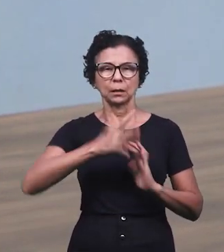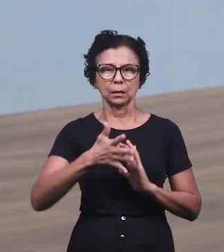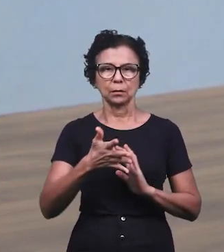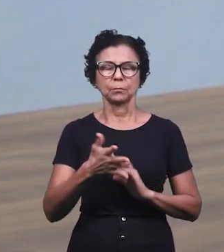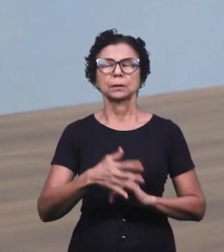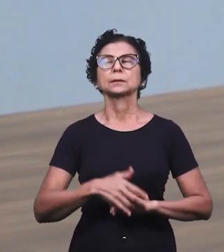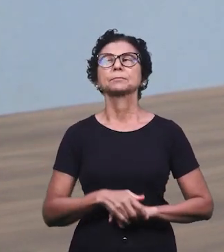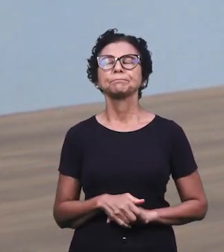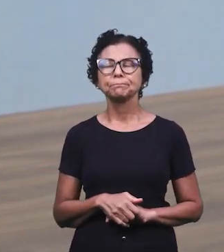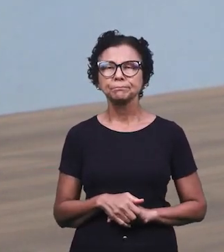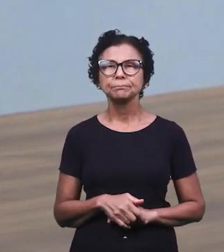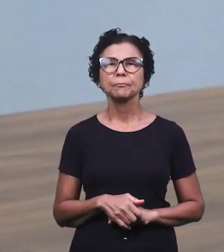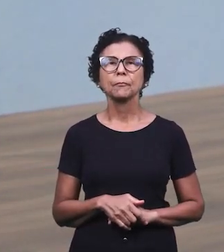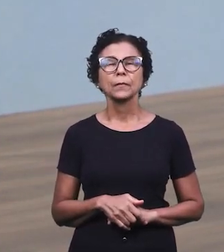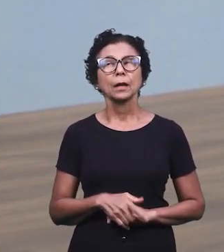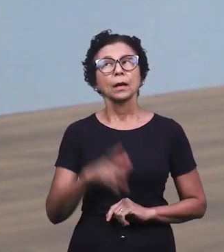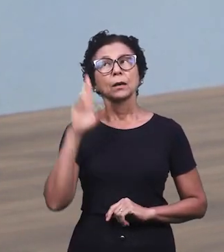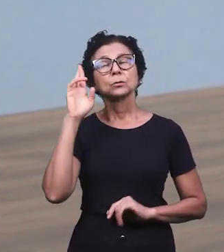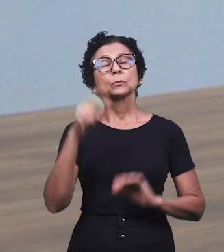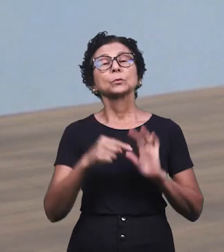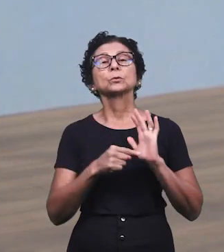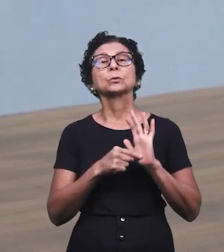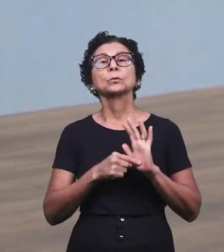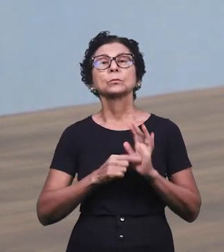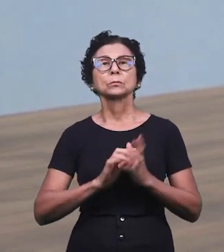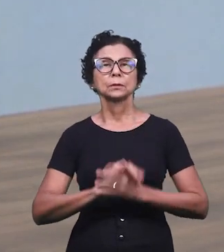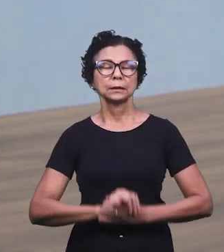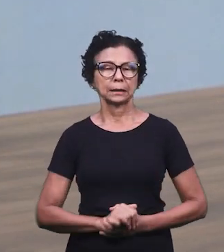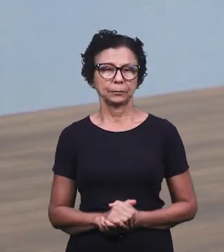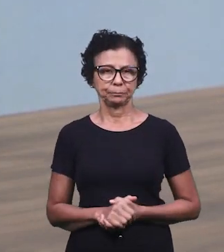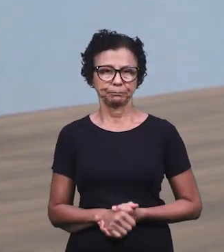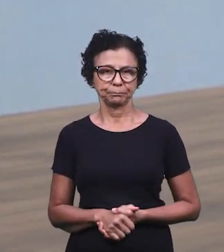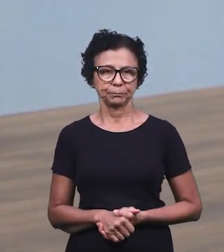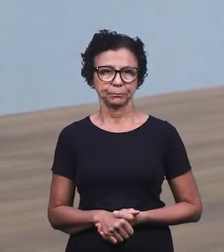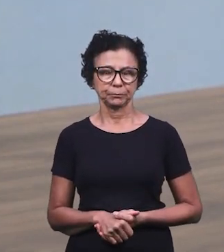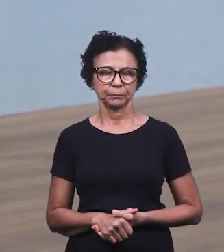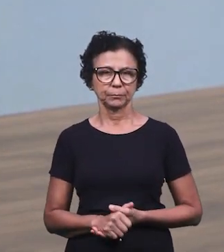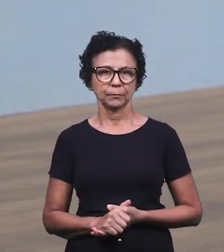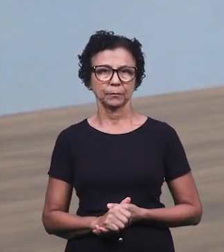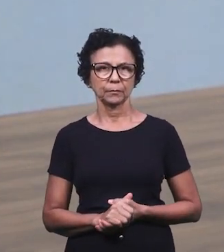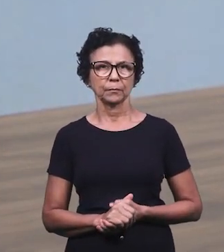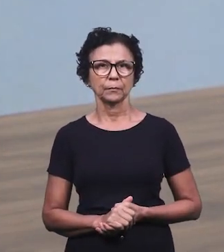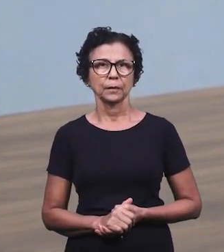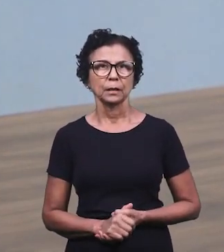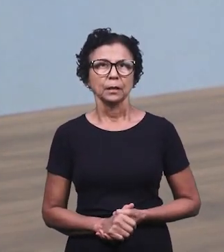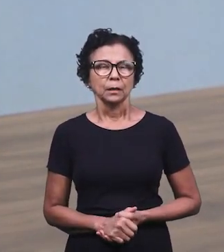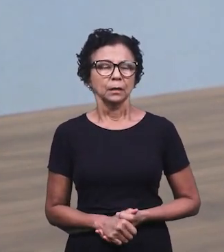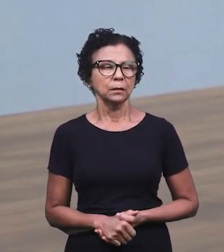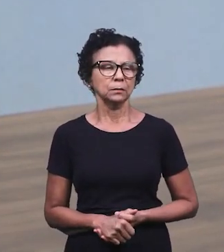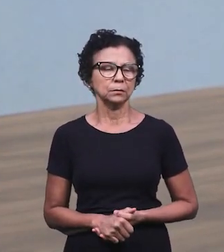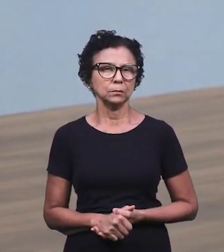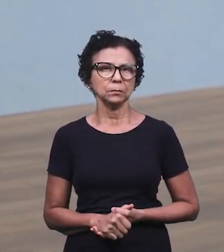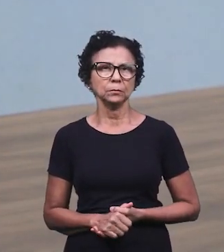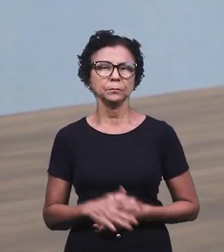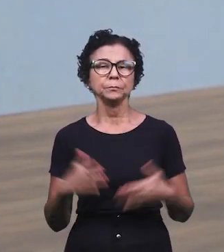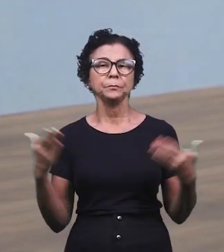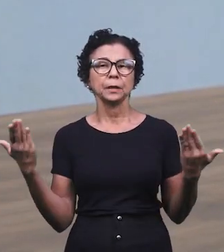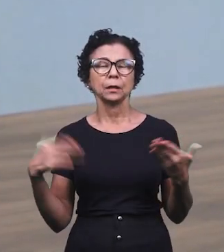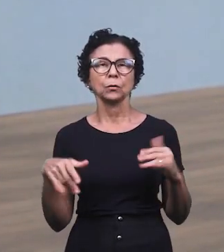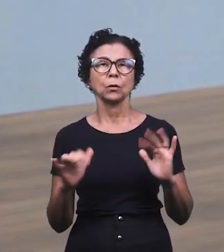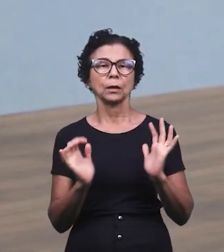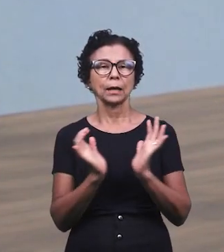colocar a equipe em um novo patamar, que é o quê? A compreensão, para a gente